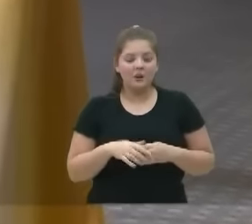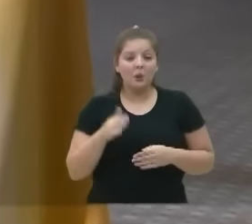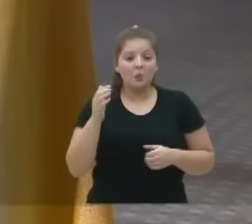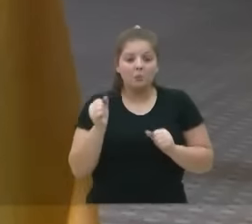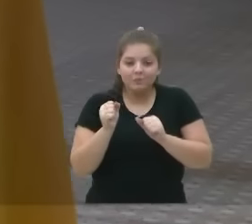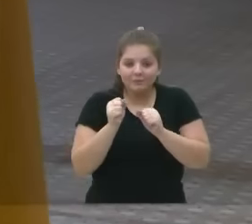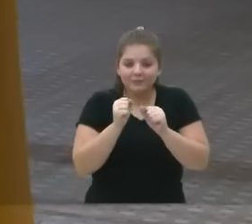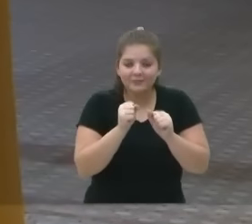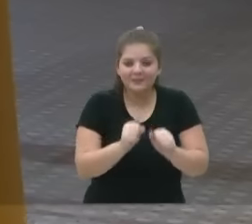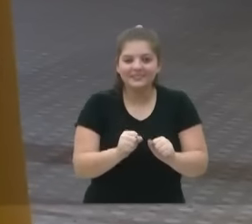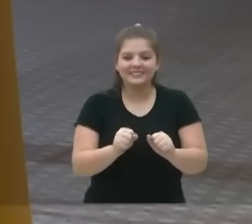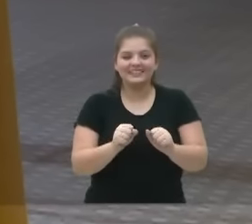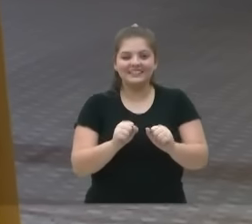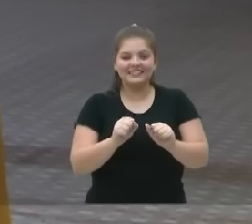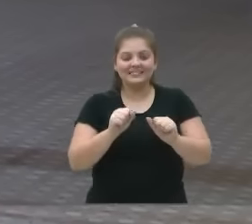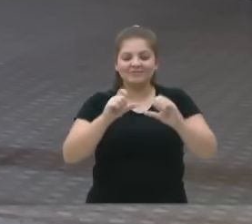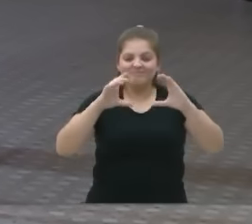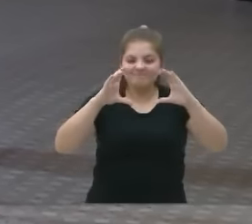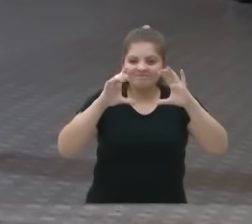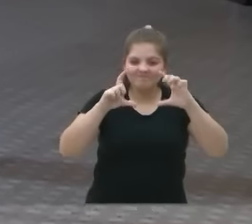poder de uma câmera dessa.